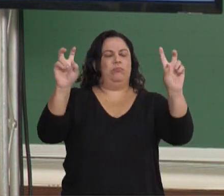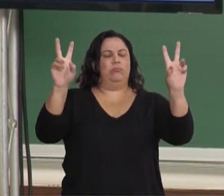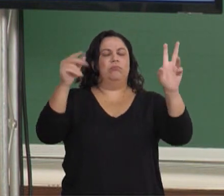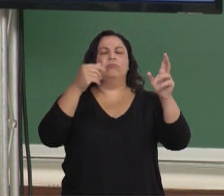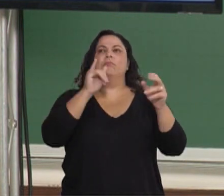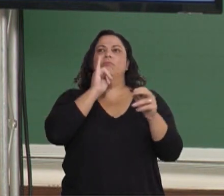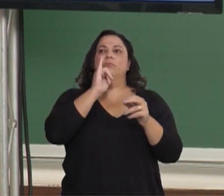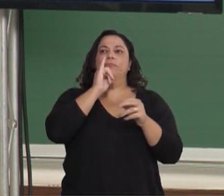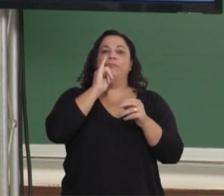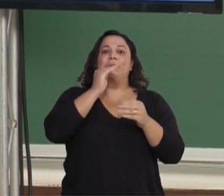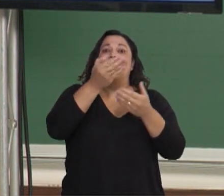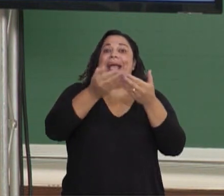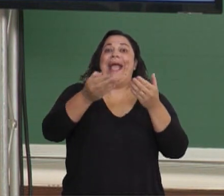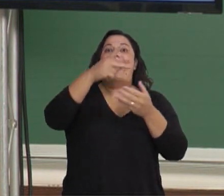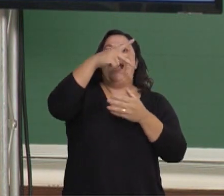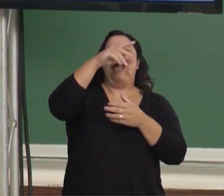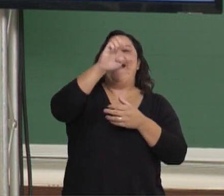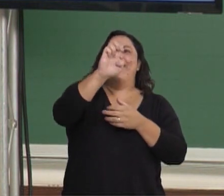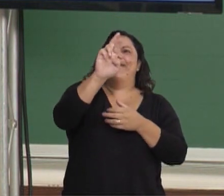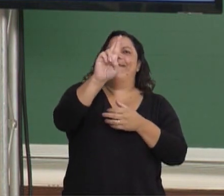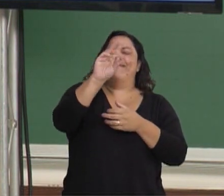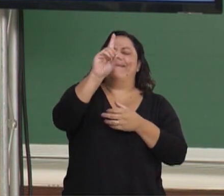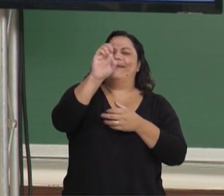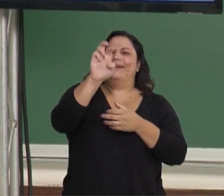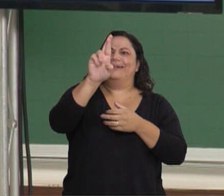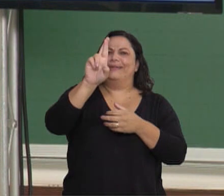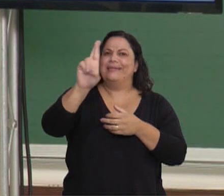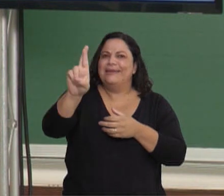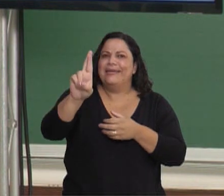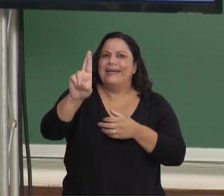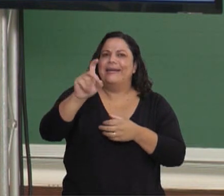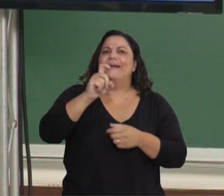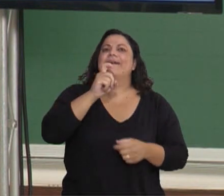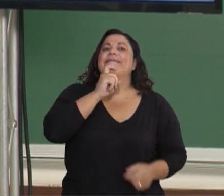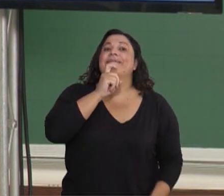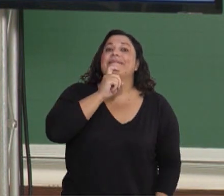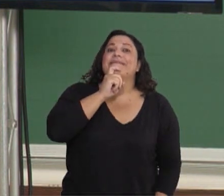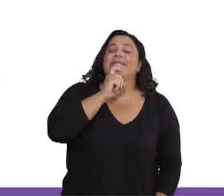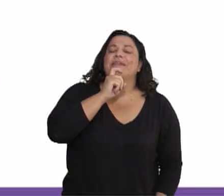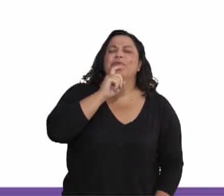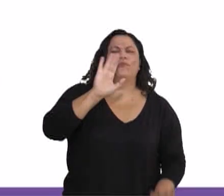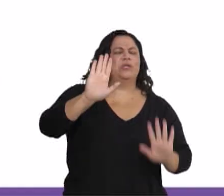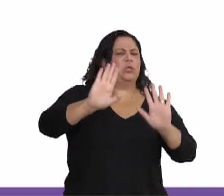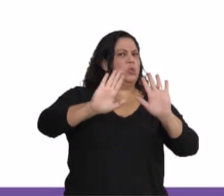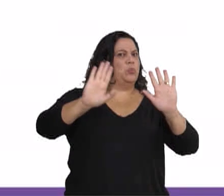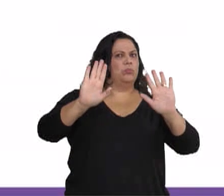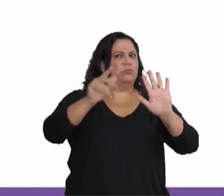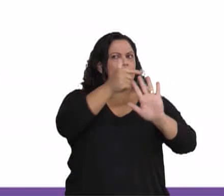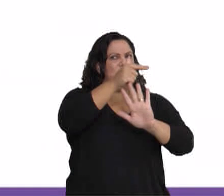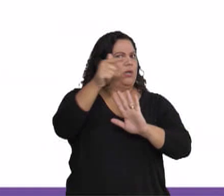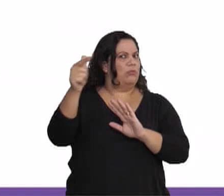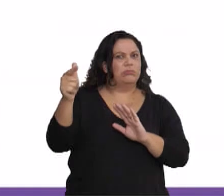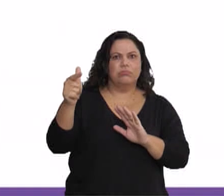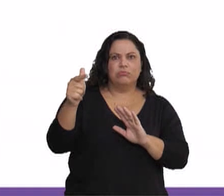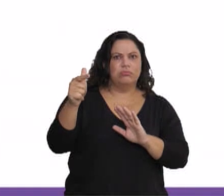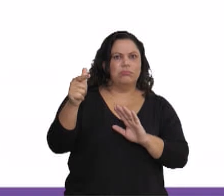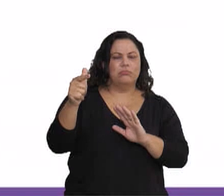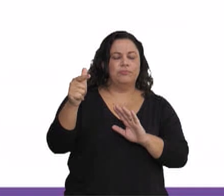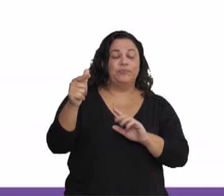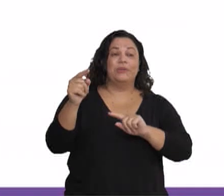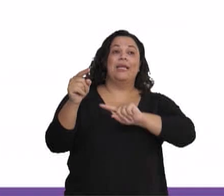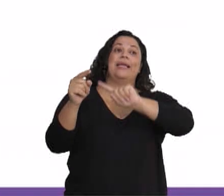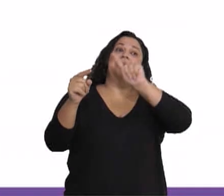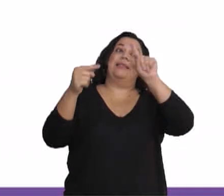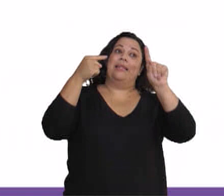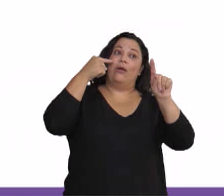já consegue desconsiderar. Temos que a nossa resposta correta, estaremos ali, ó. Então, passa a perder calor numa taxa menor